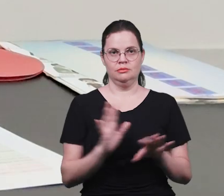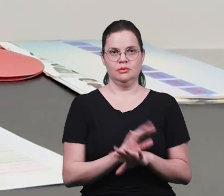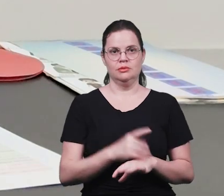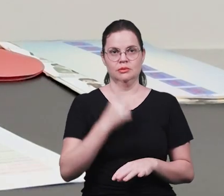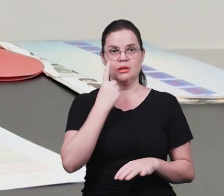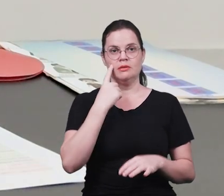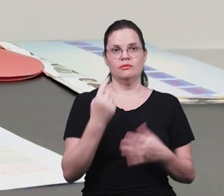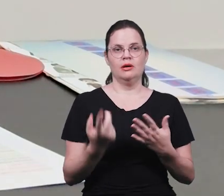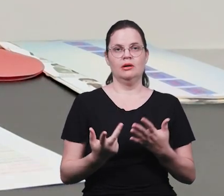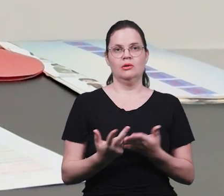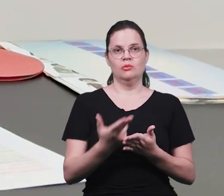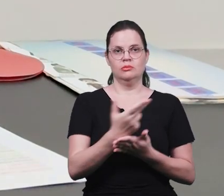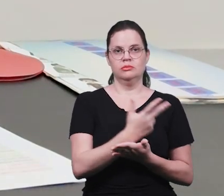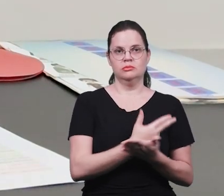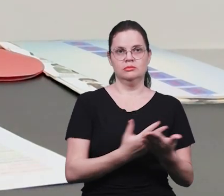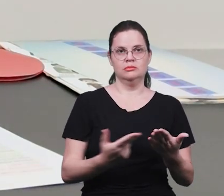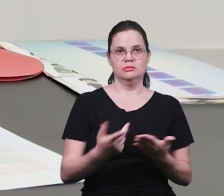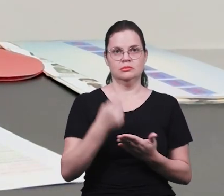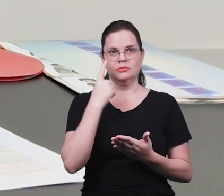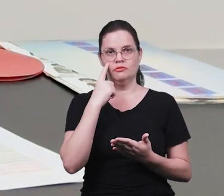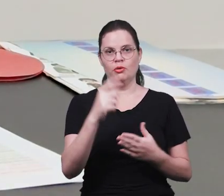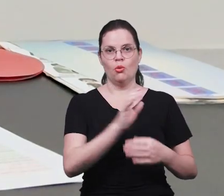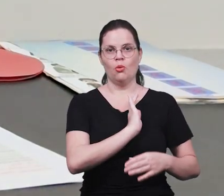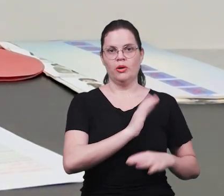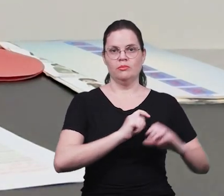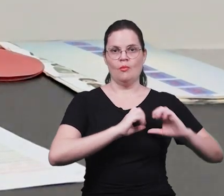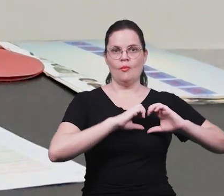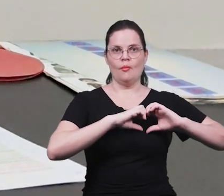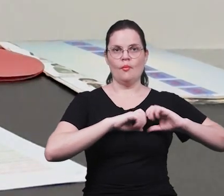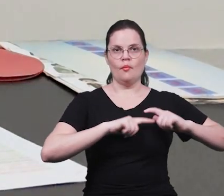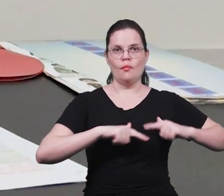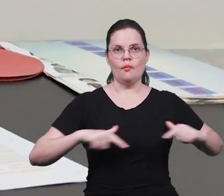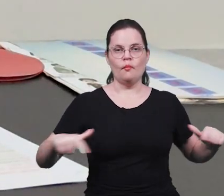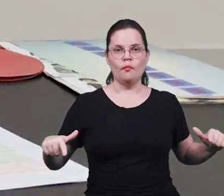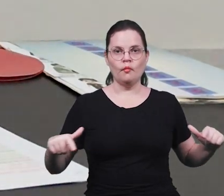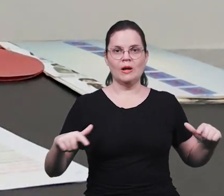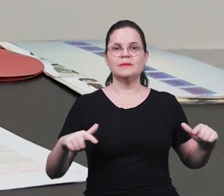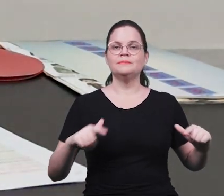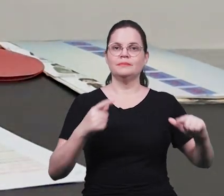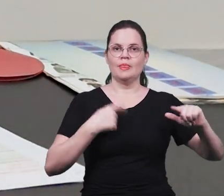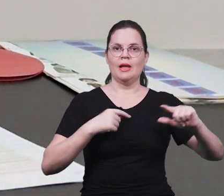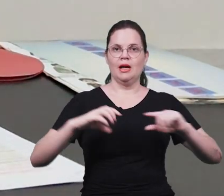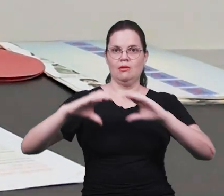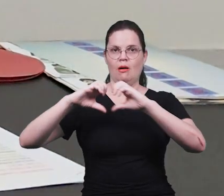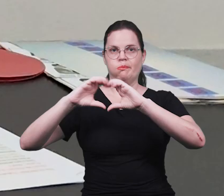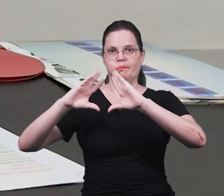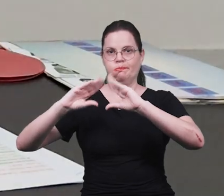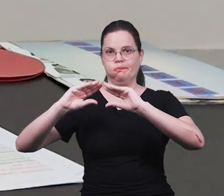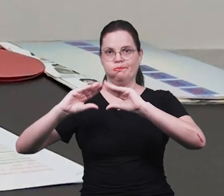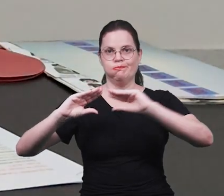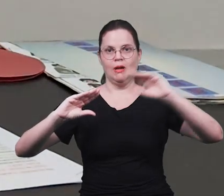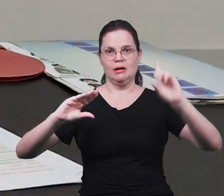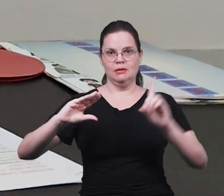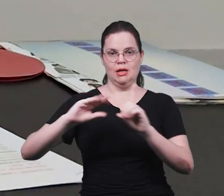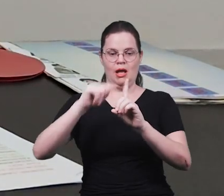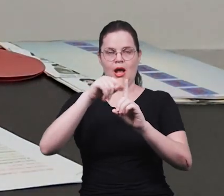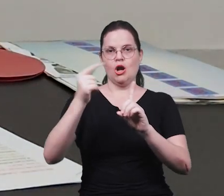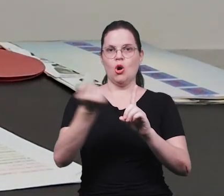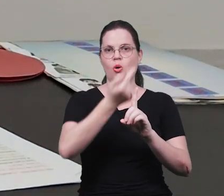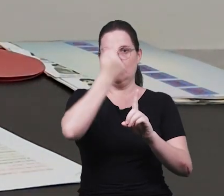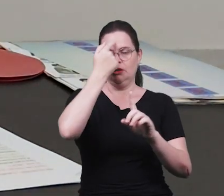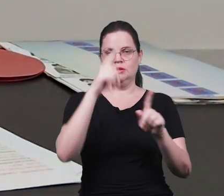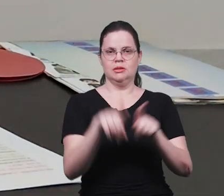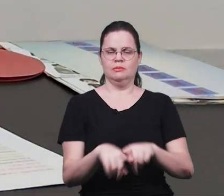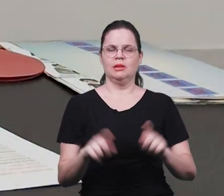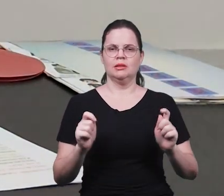onde Golias afronta aqui, ó, com o coração vazio. Eu posso recortar Golias e representar com a